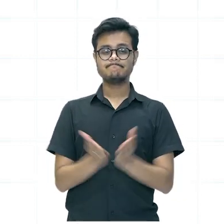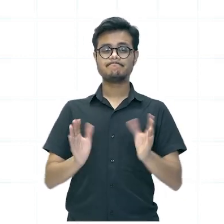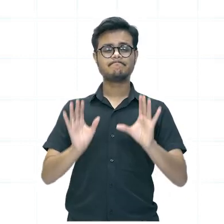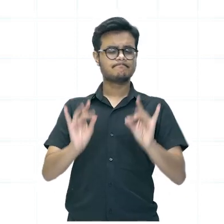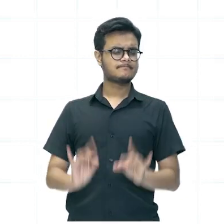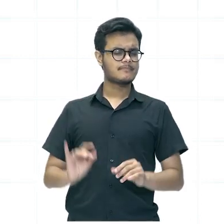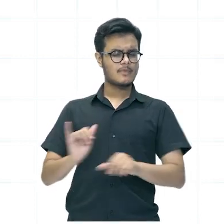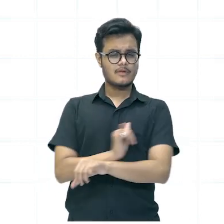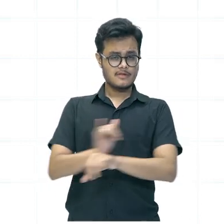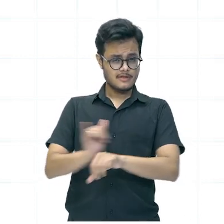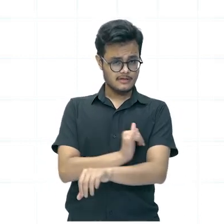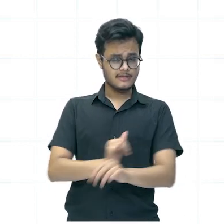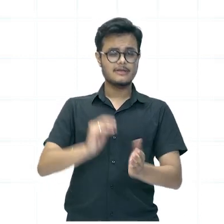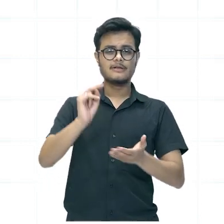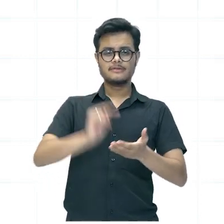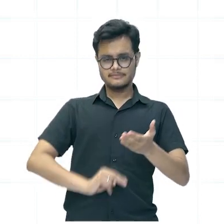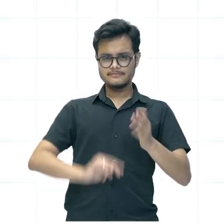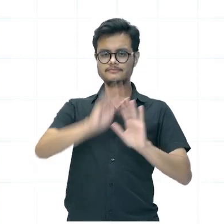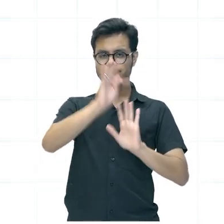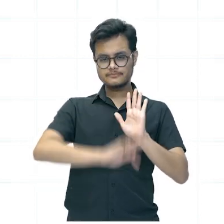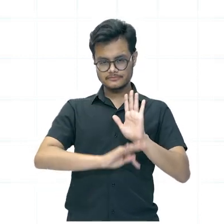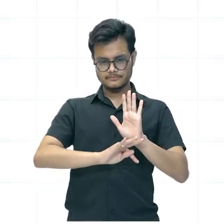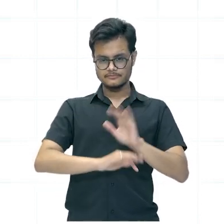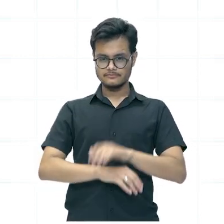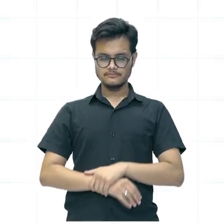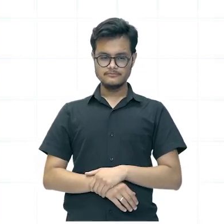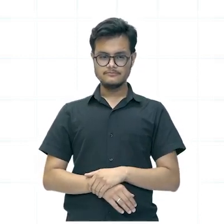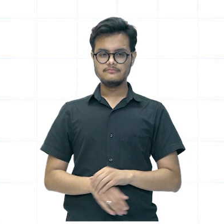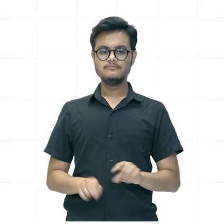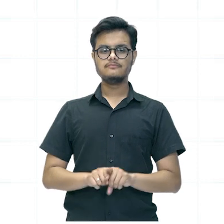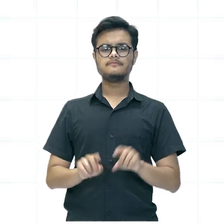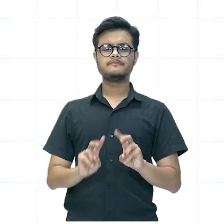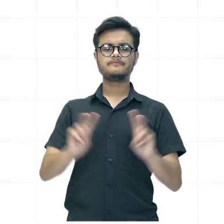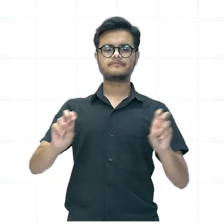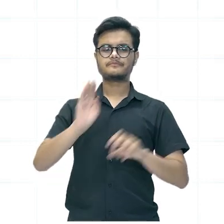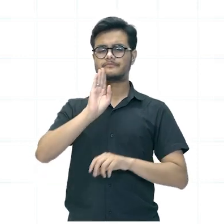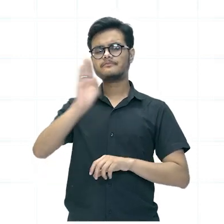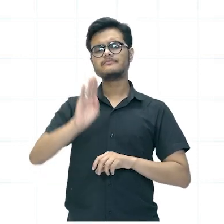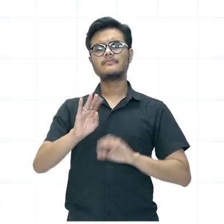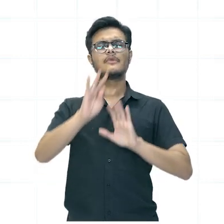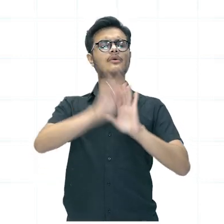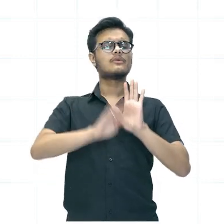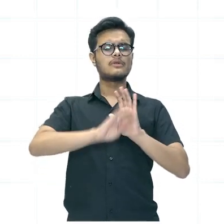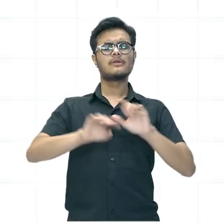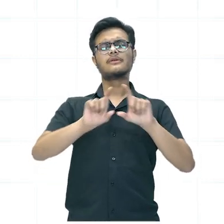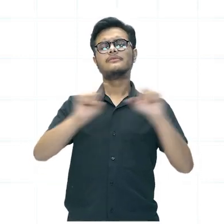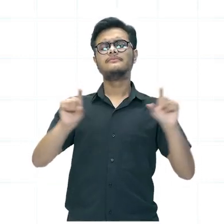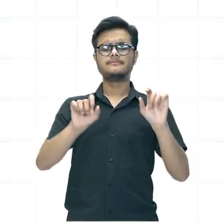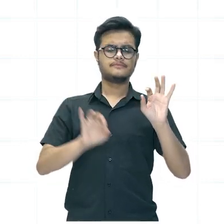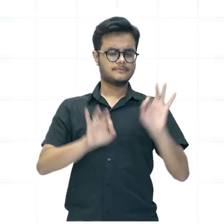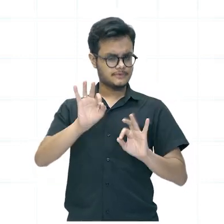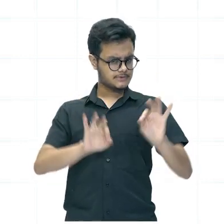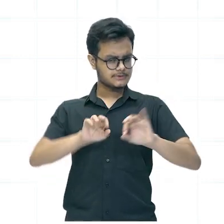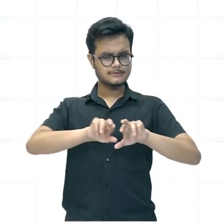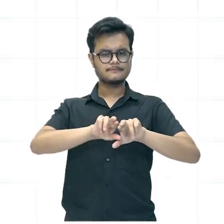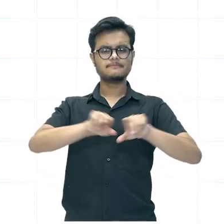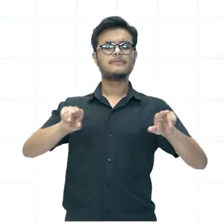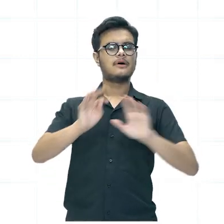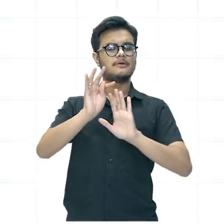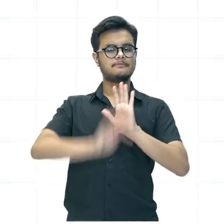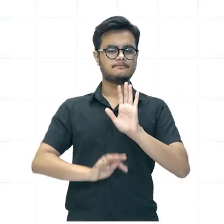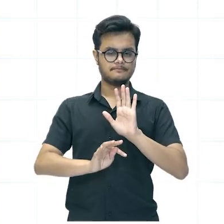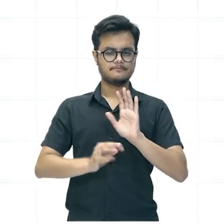detalhamento é o skim e scanning, que são estratégias de leitura. Assunto principal dos parágrafos, ordenamento dos parágrafos